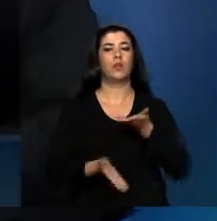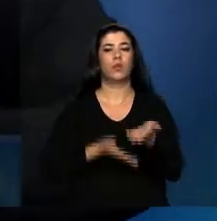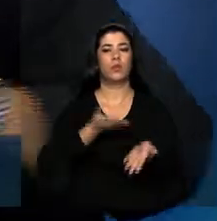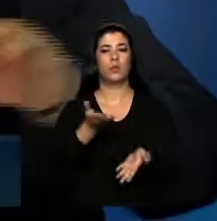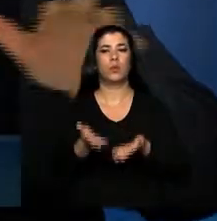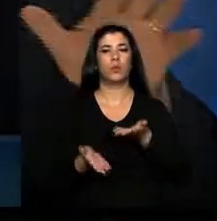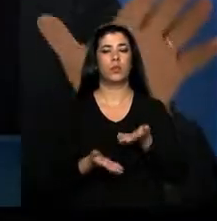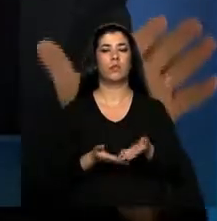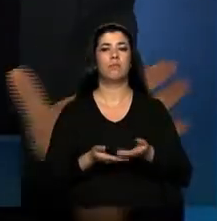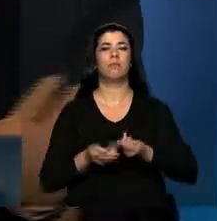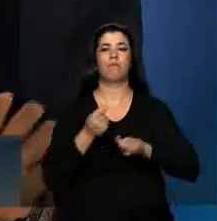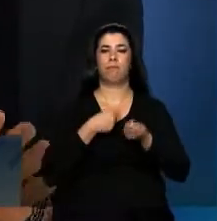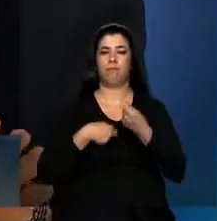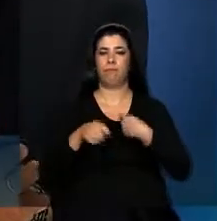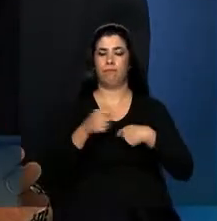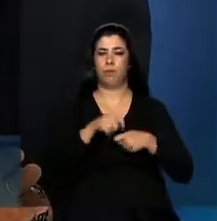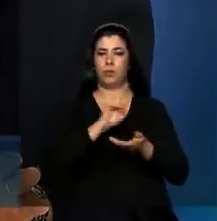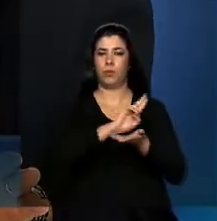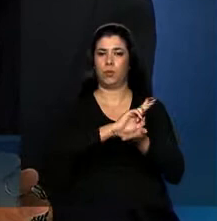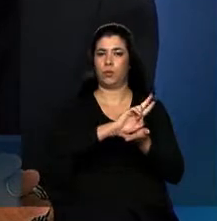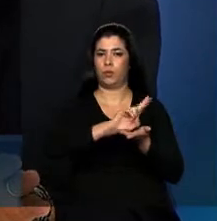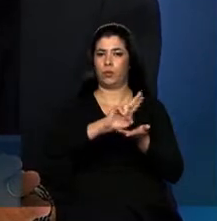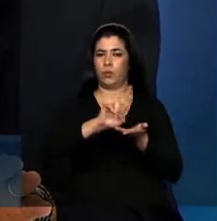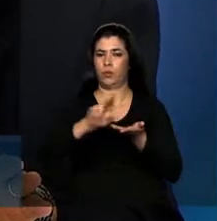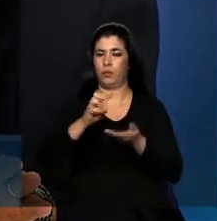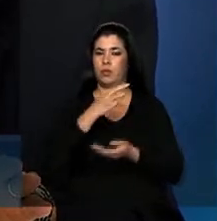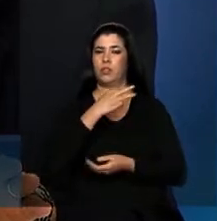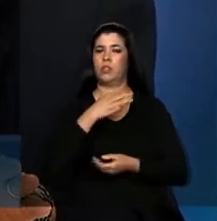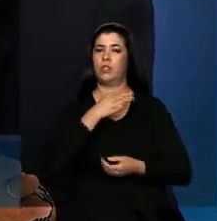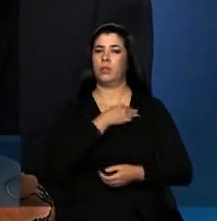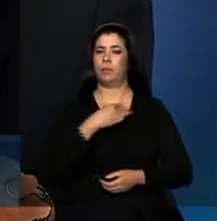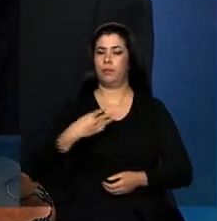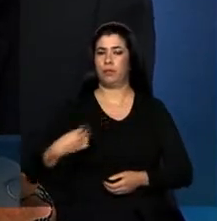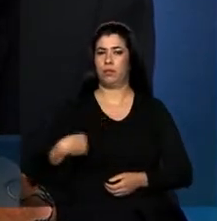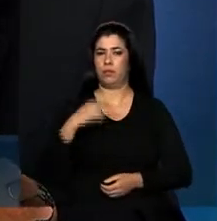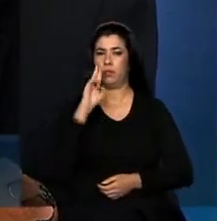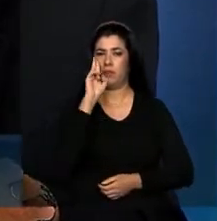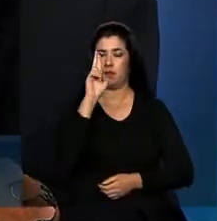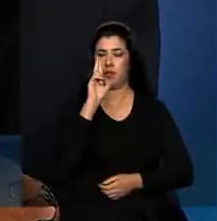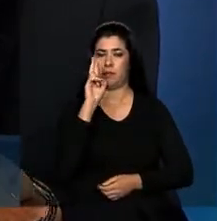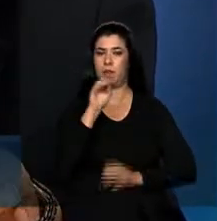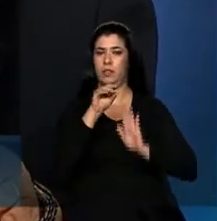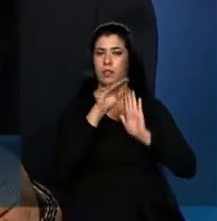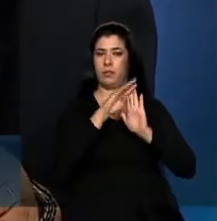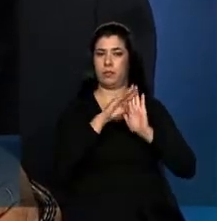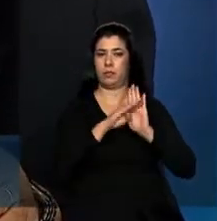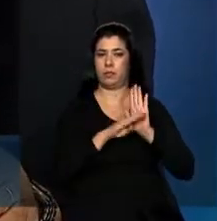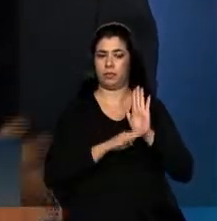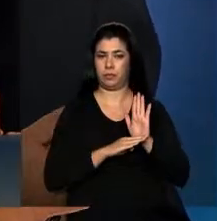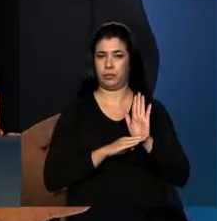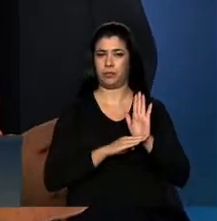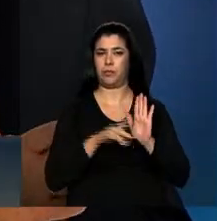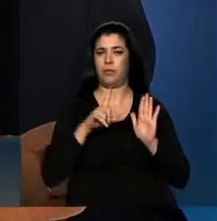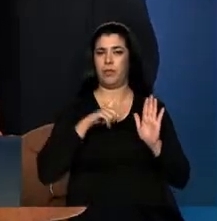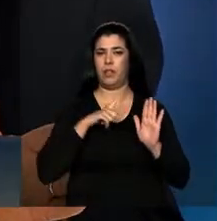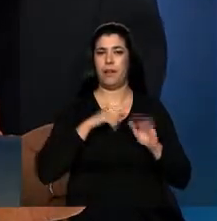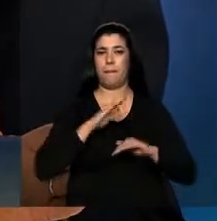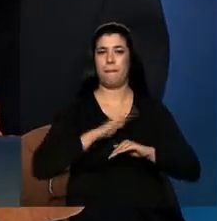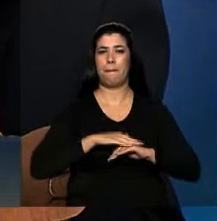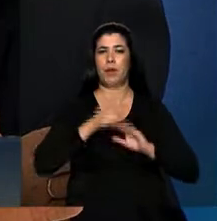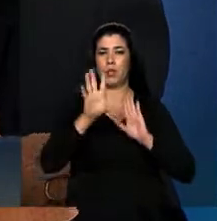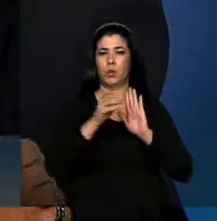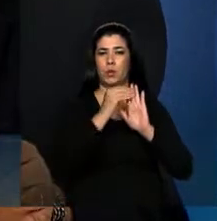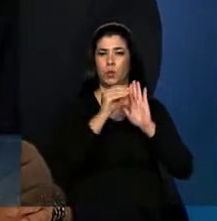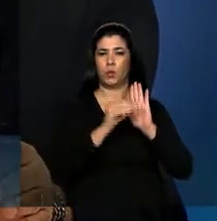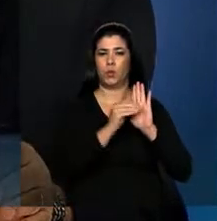com os diversos ministros da área. Essa pauta diz a respeito a mais de 10 ministros de